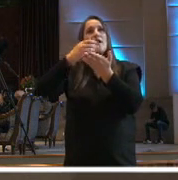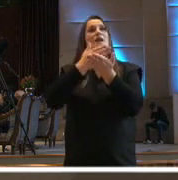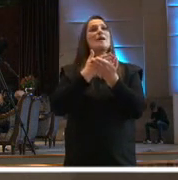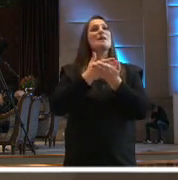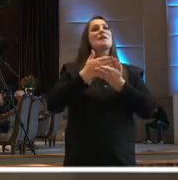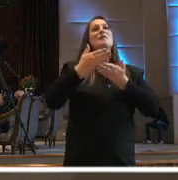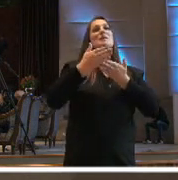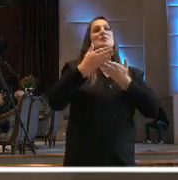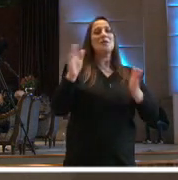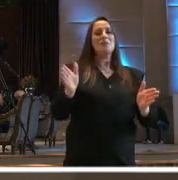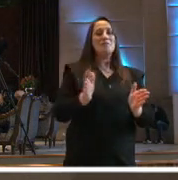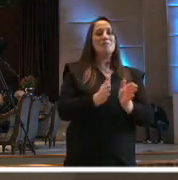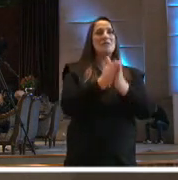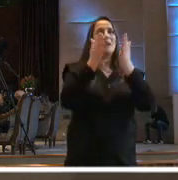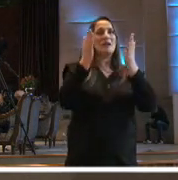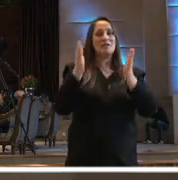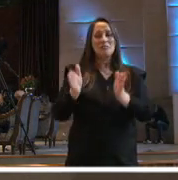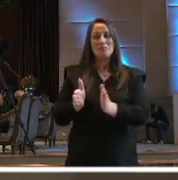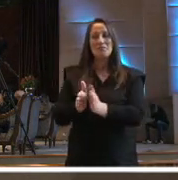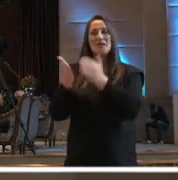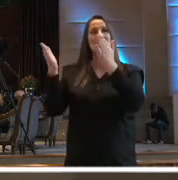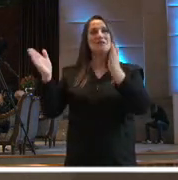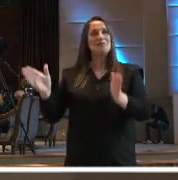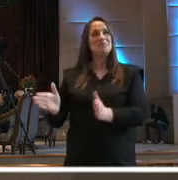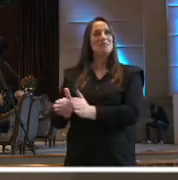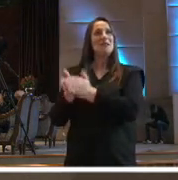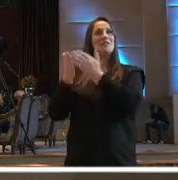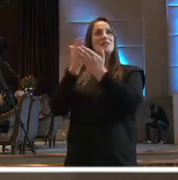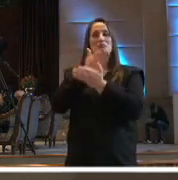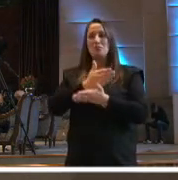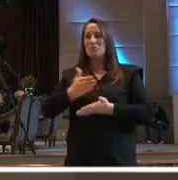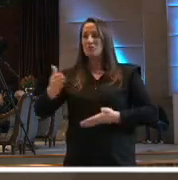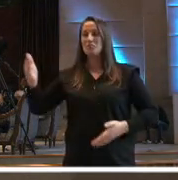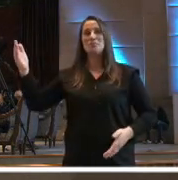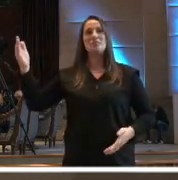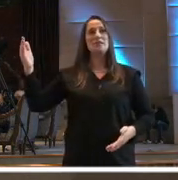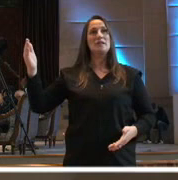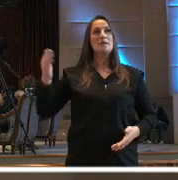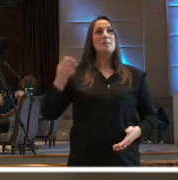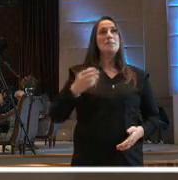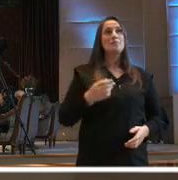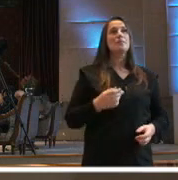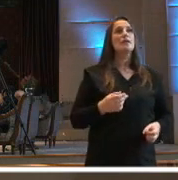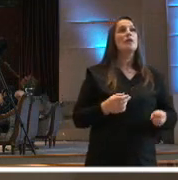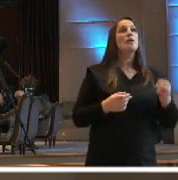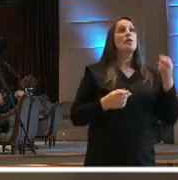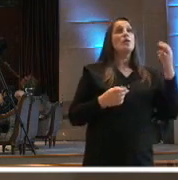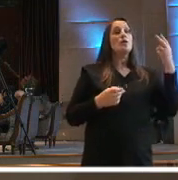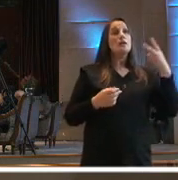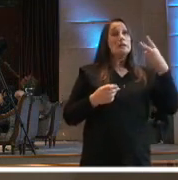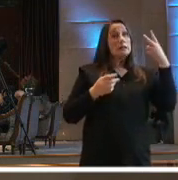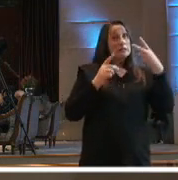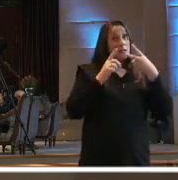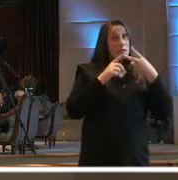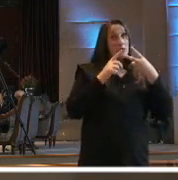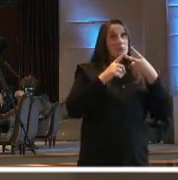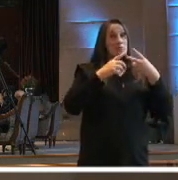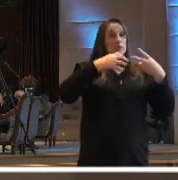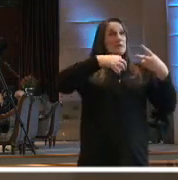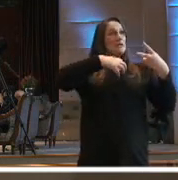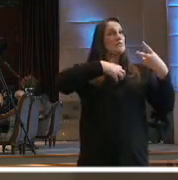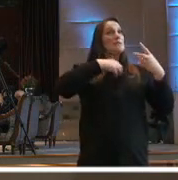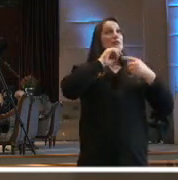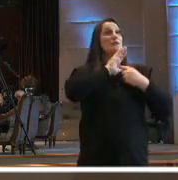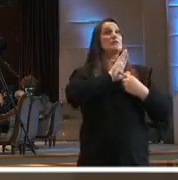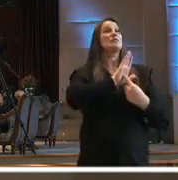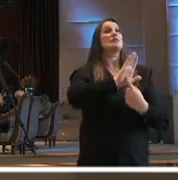vai acontecer dali em diante. O segundo sentimento que foi